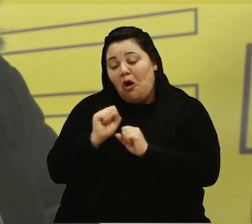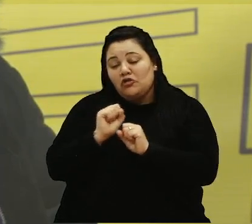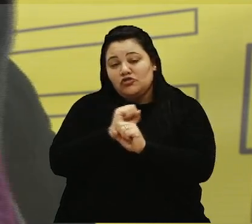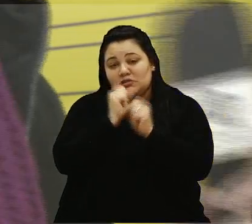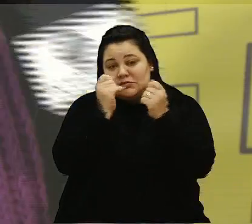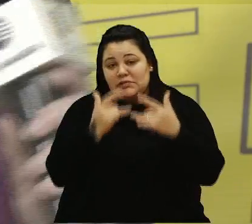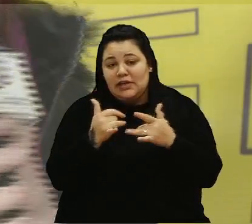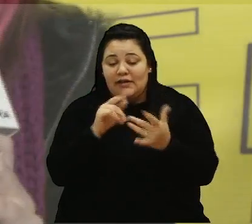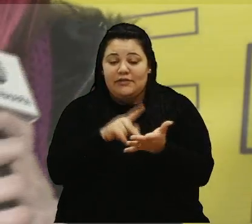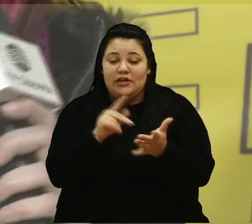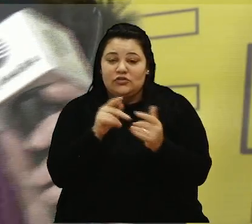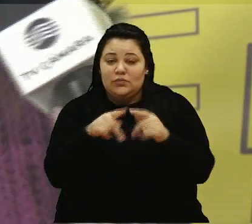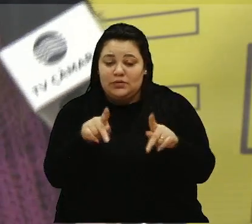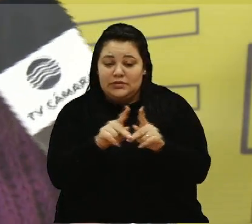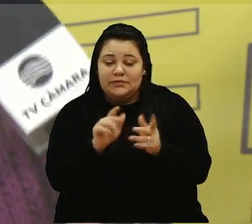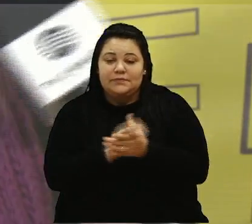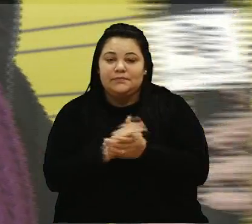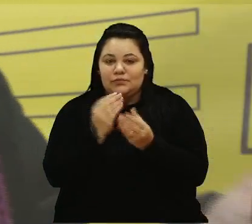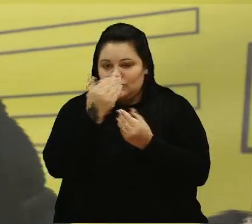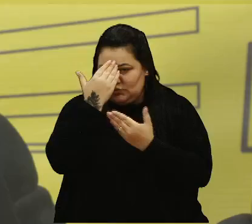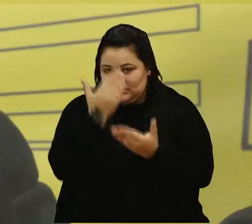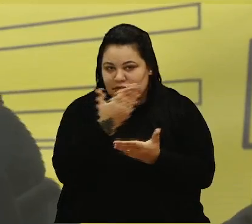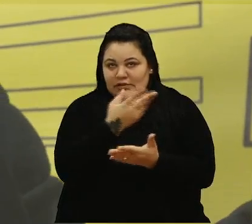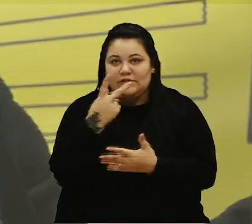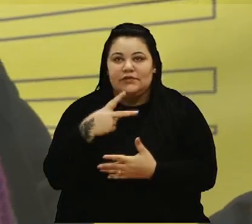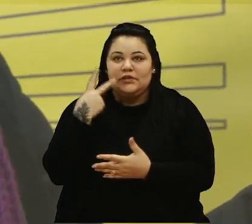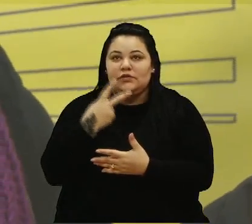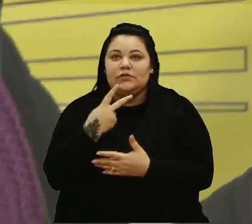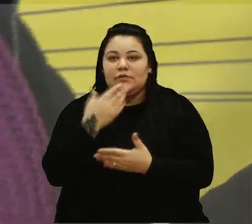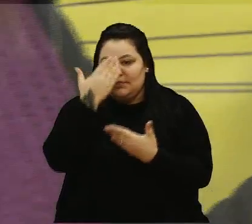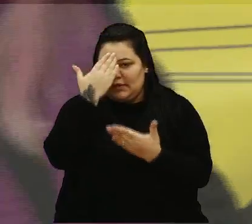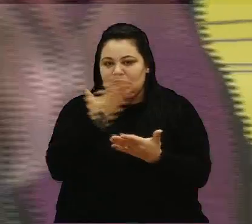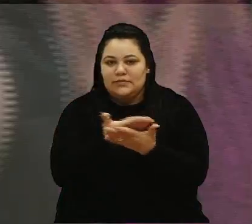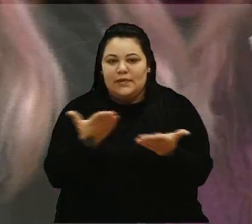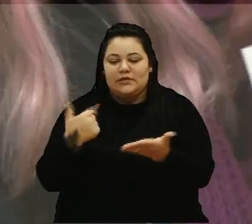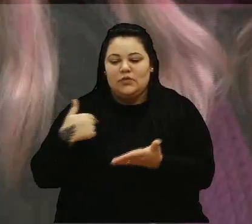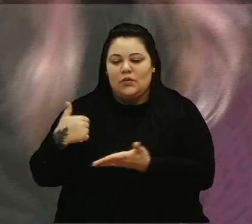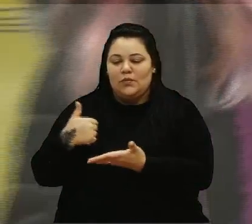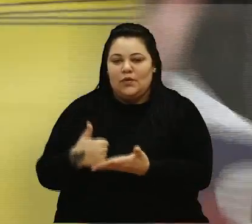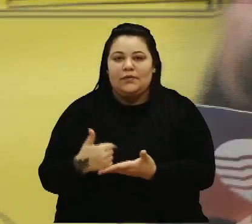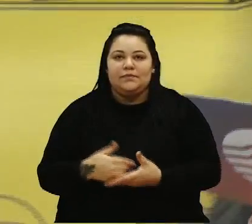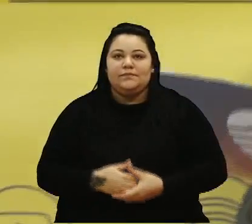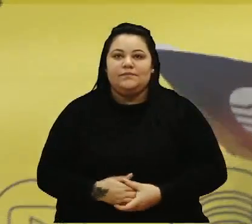população. Certo, vereador, muito obrigada. Muito obrigado pelo espaço. Vamos ter com nós, estamos juntos. Certo, e agora